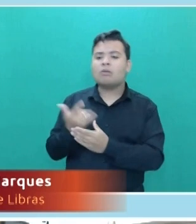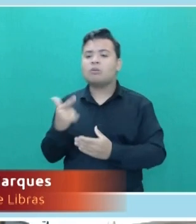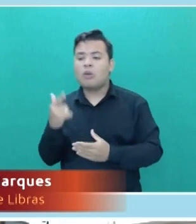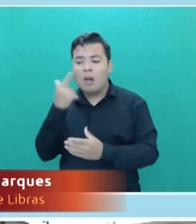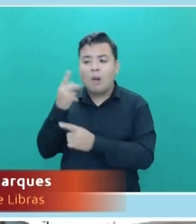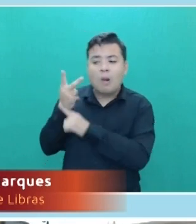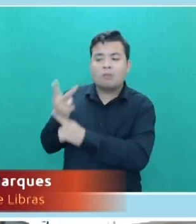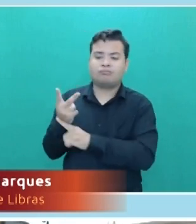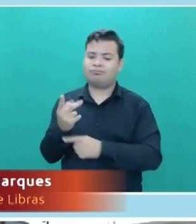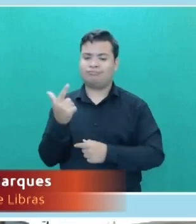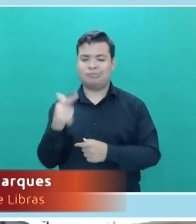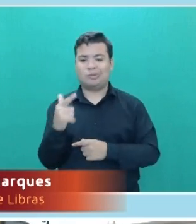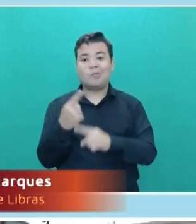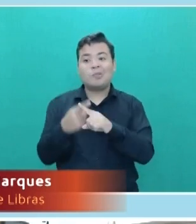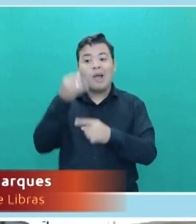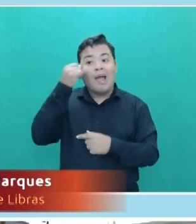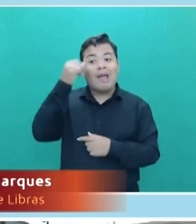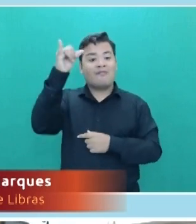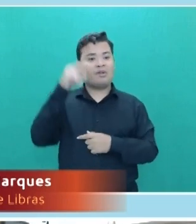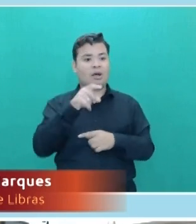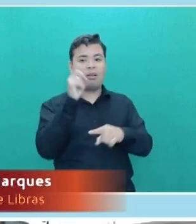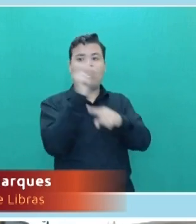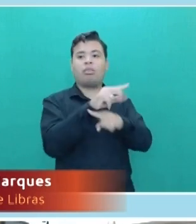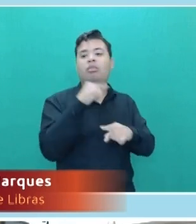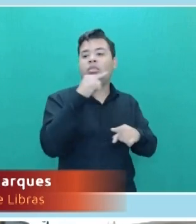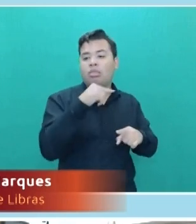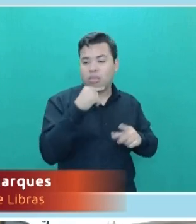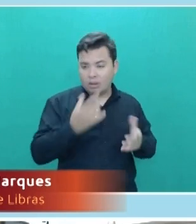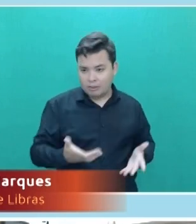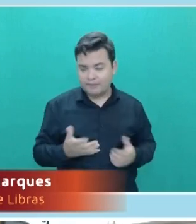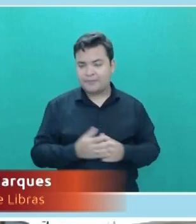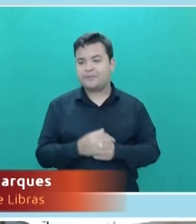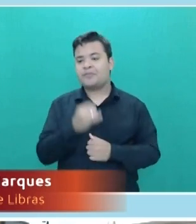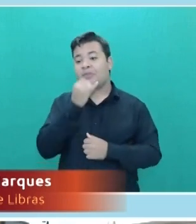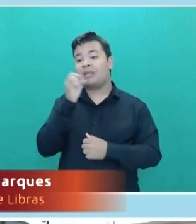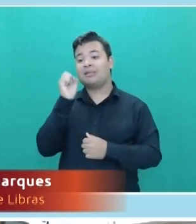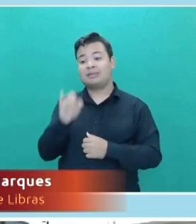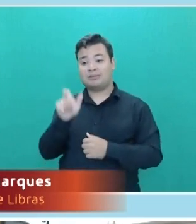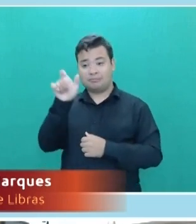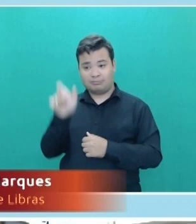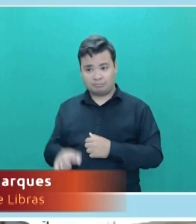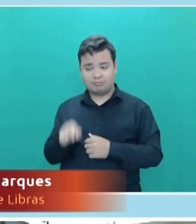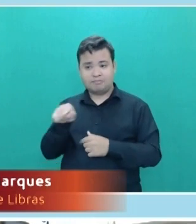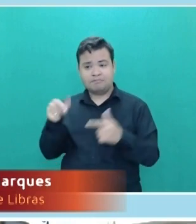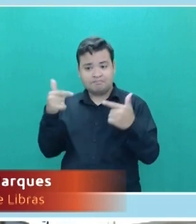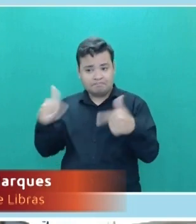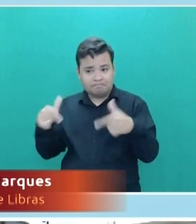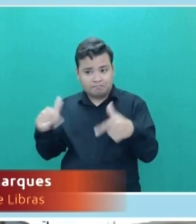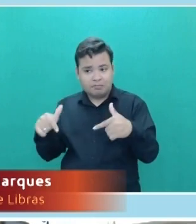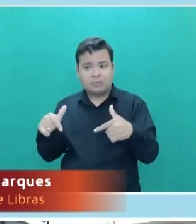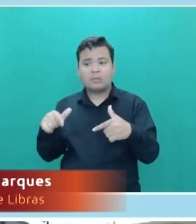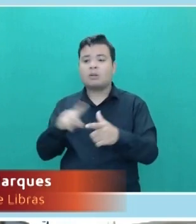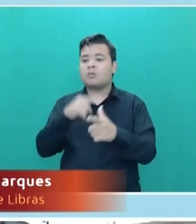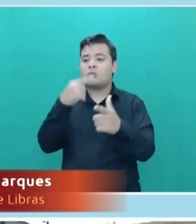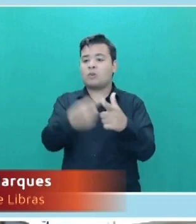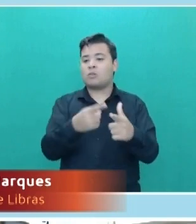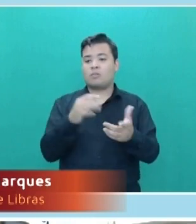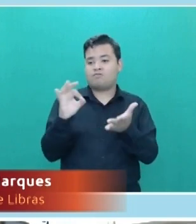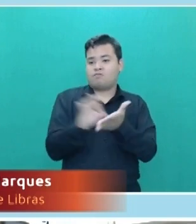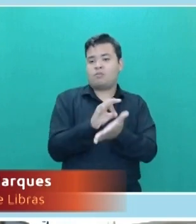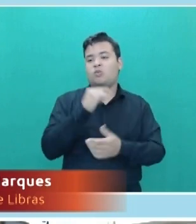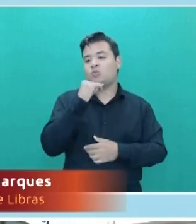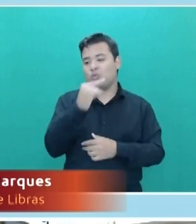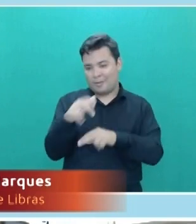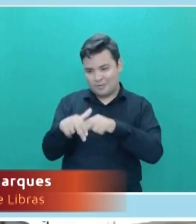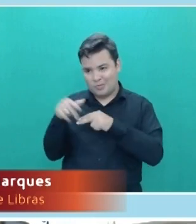que isso não aconteça, né? E que se, porventura, um empregado não for contratado e por conta de uma questão como